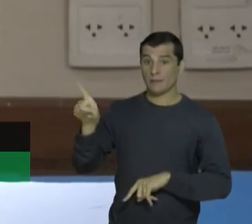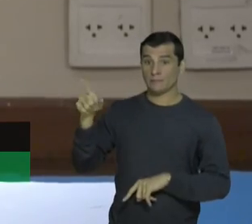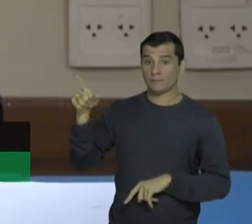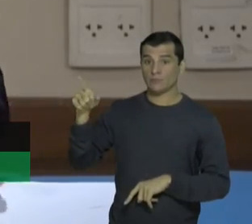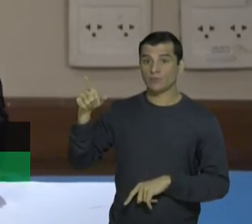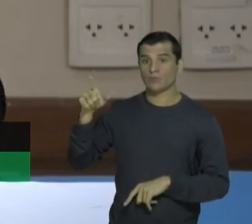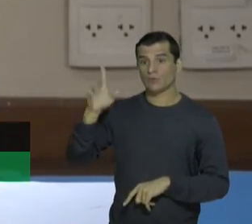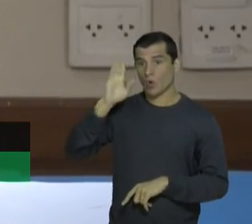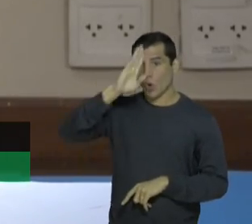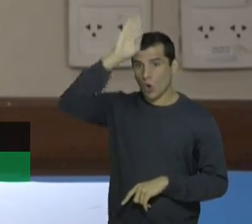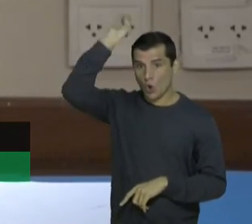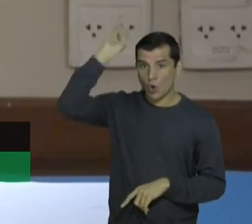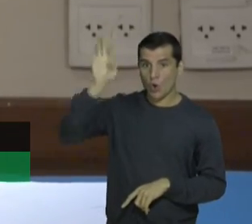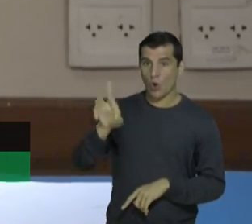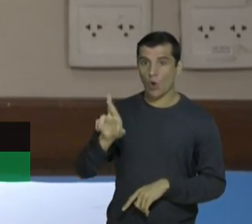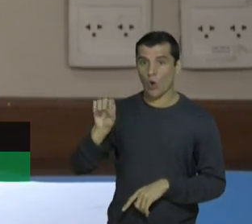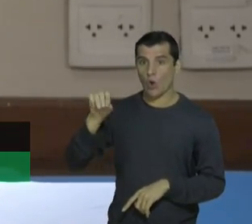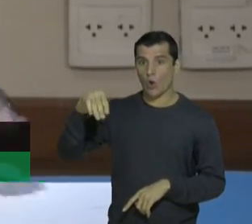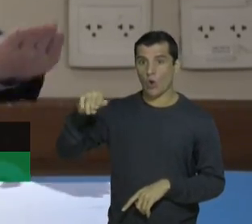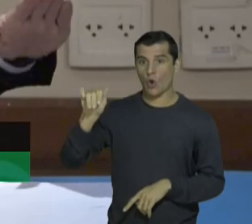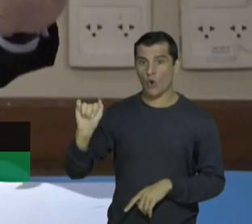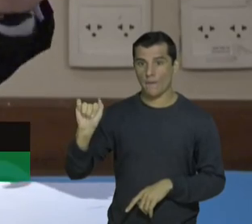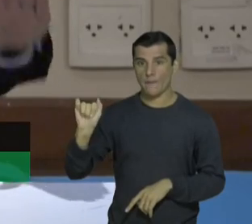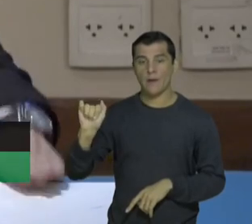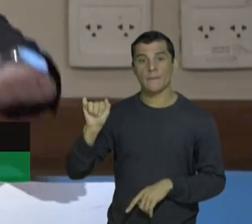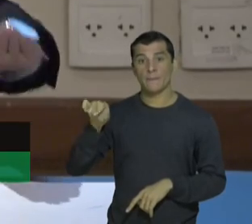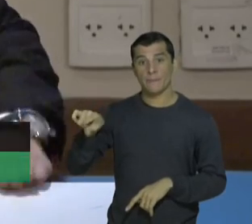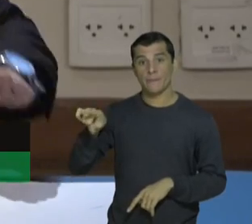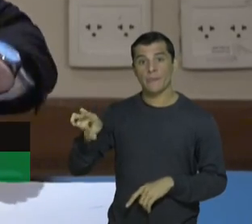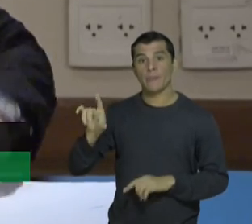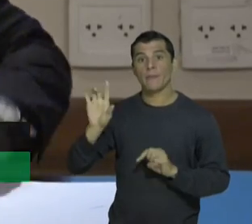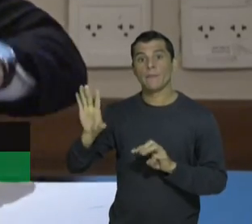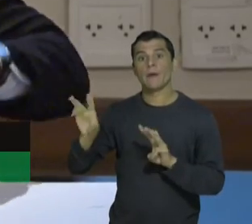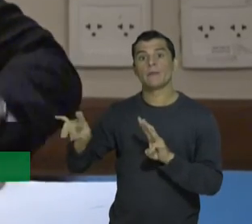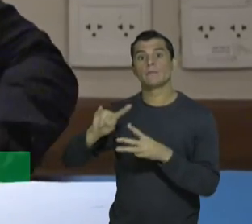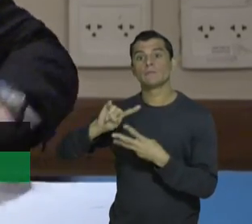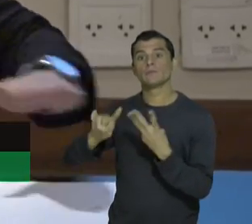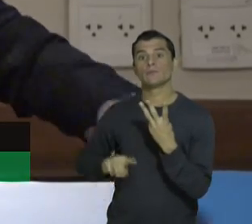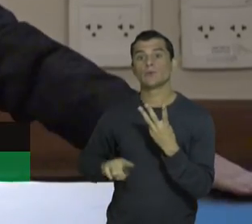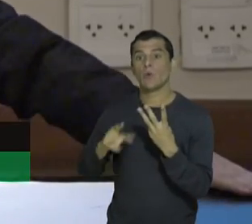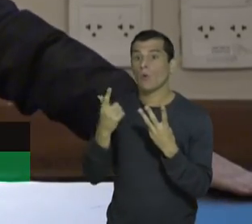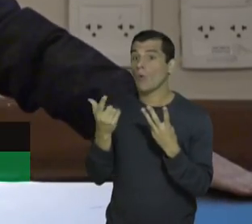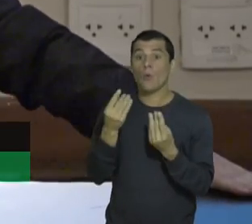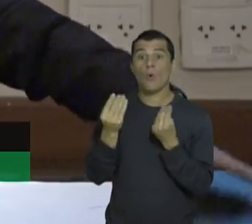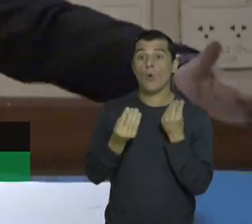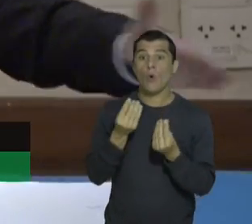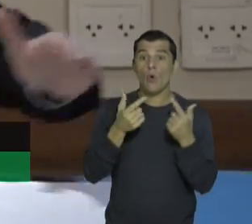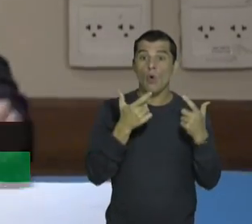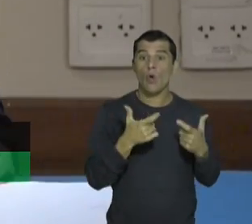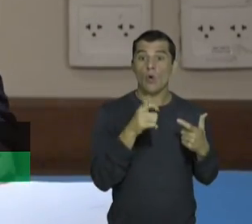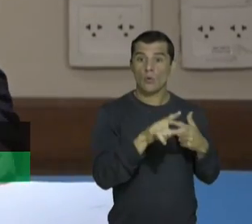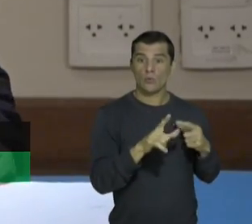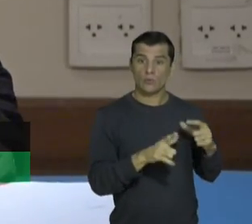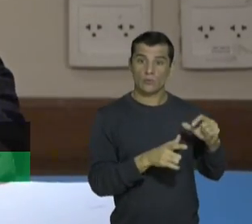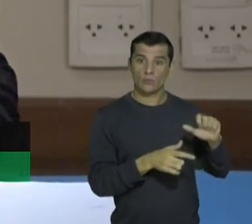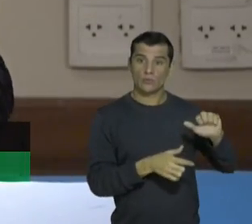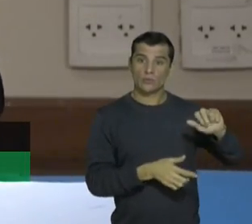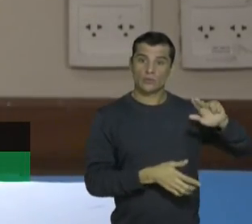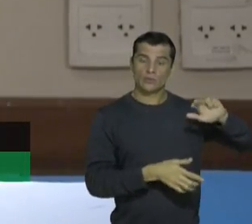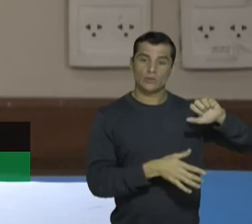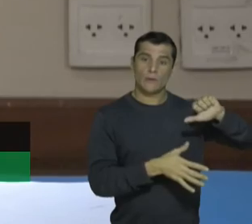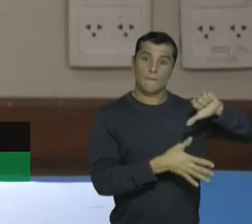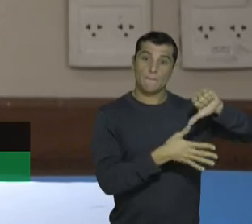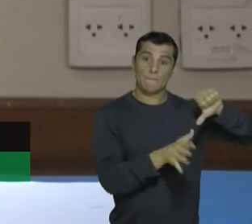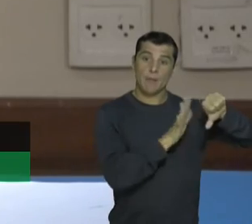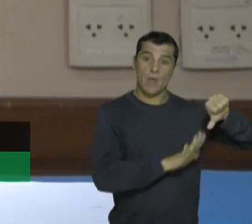realista se são três em Genebra e uma em Roma onde é que tá o tribunal permanente de revisão do Mercosul em Assunção pra gente ter mais acesso diplomático